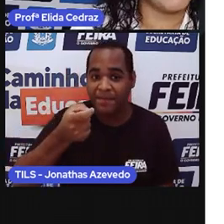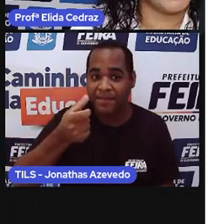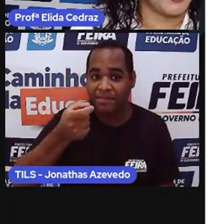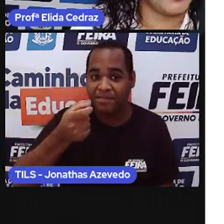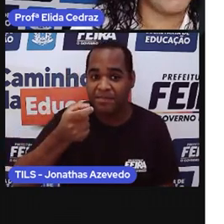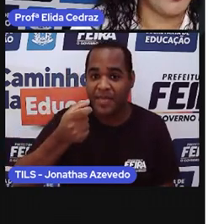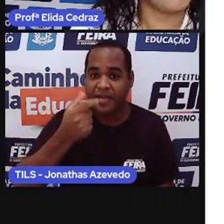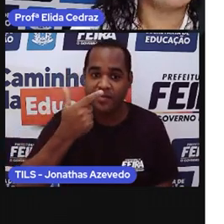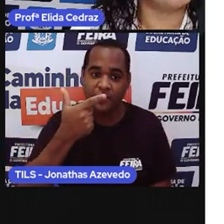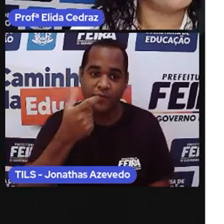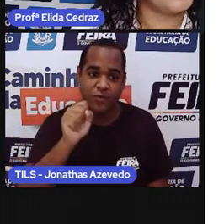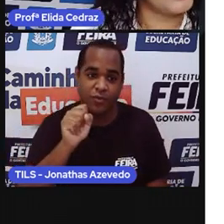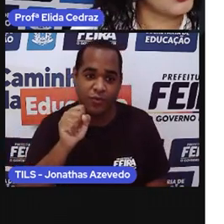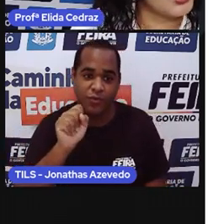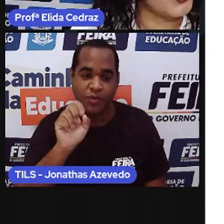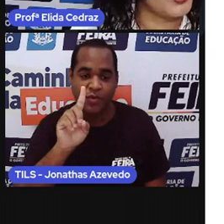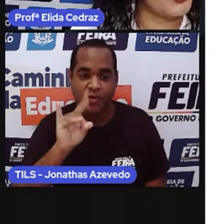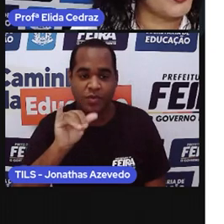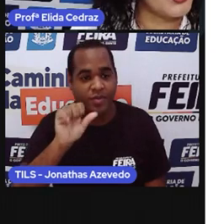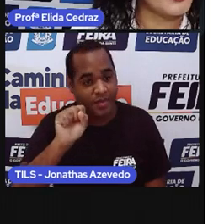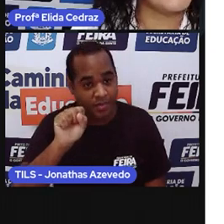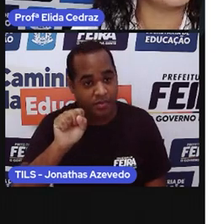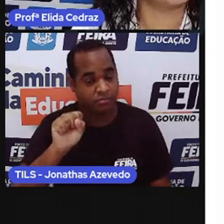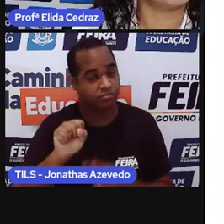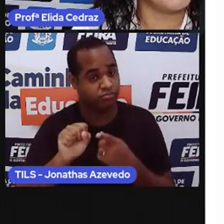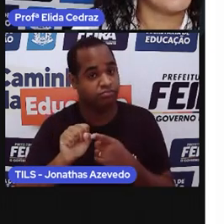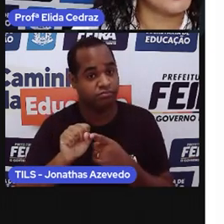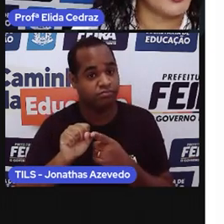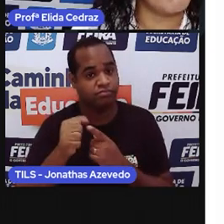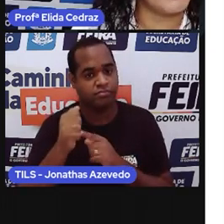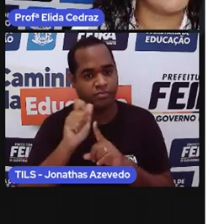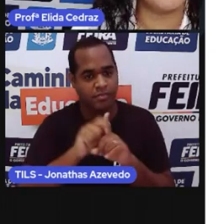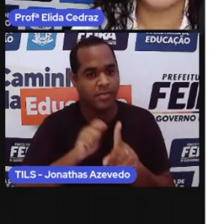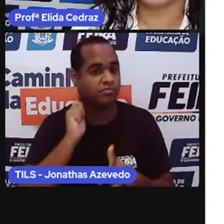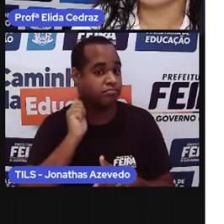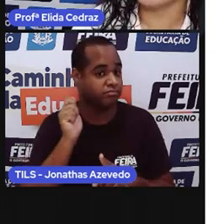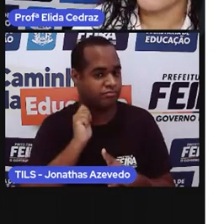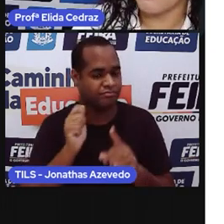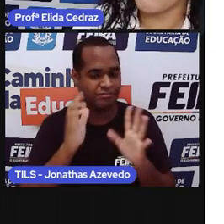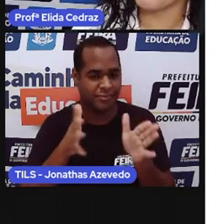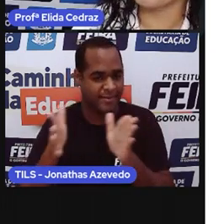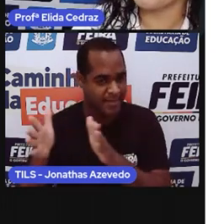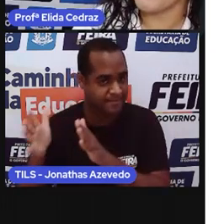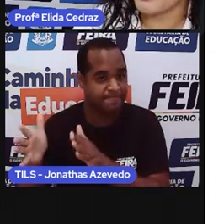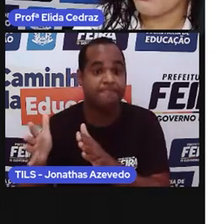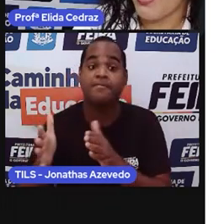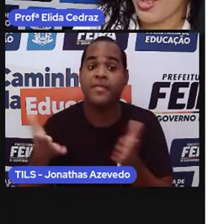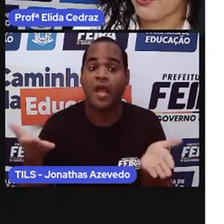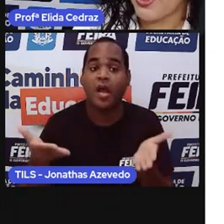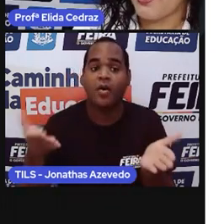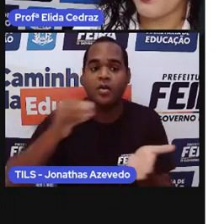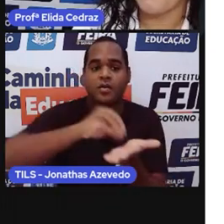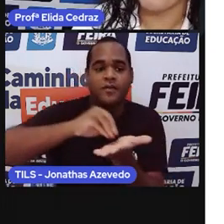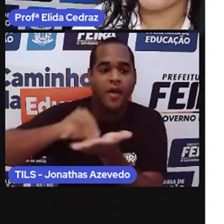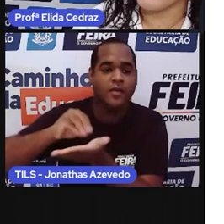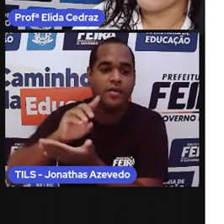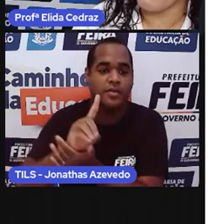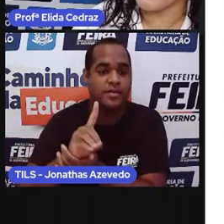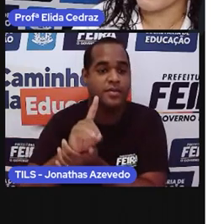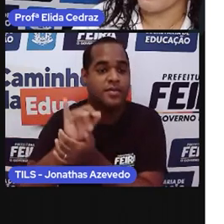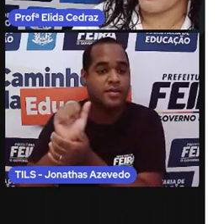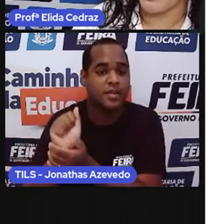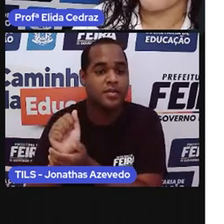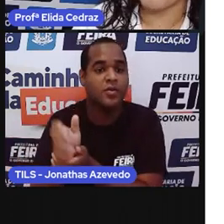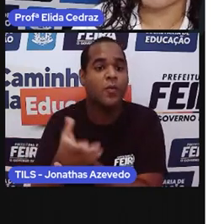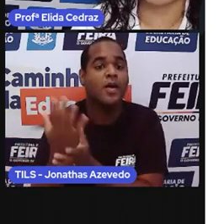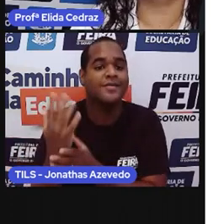já passaram 28 dias do mês de abril. E sabe quantos dias faltam para esse